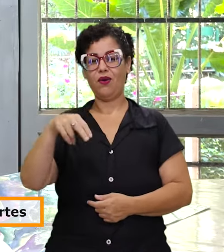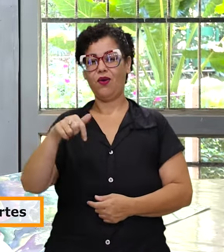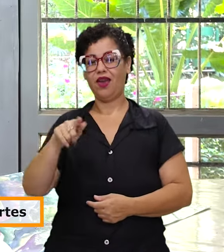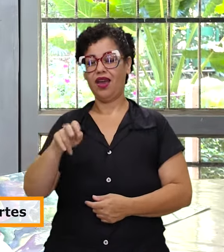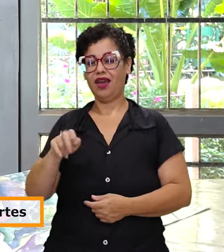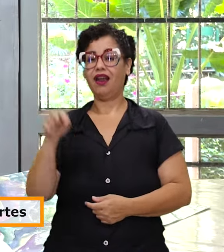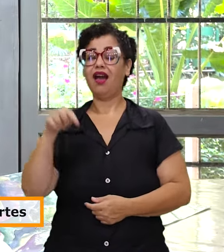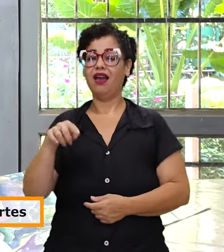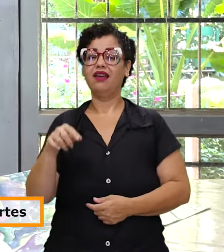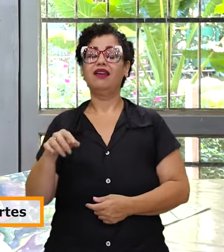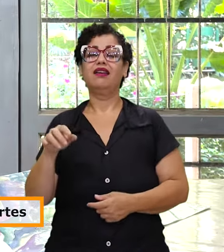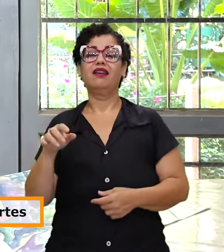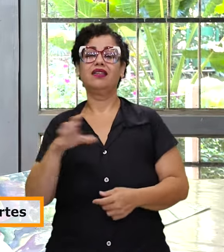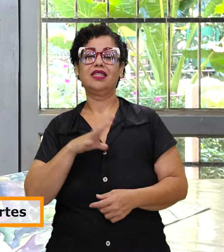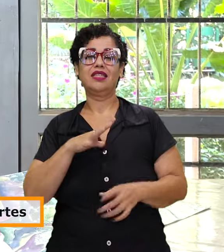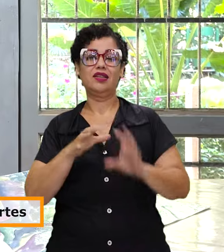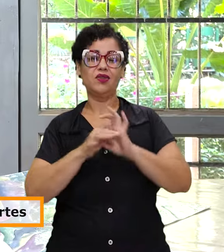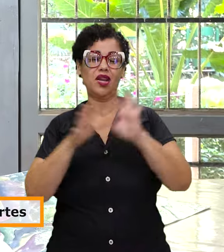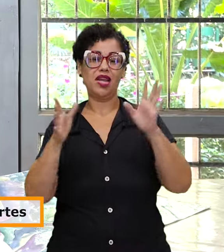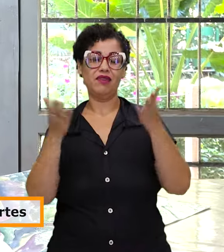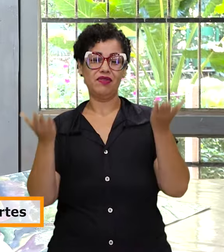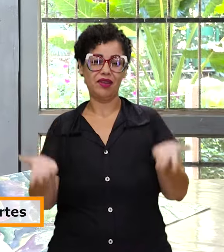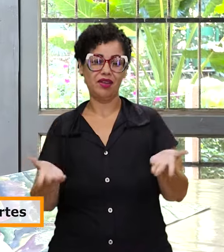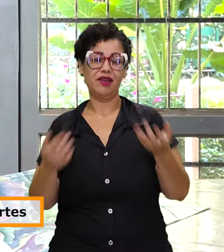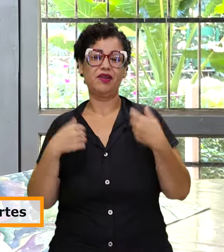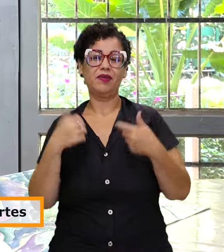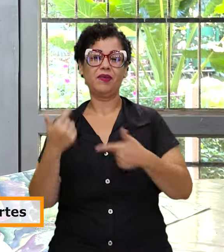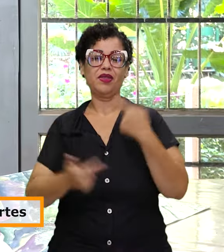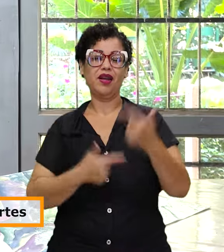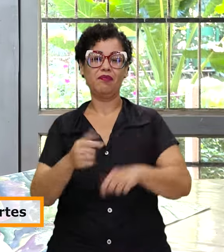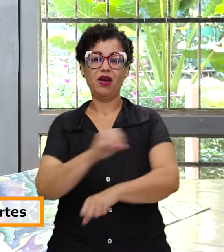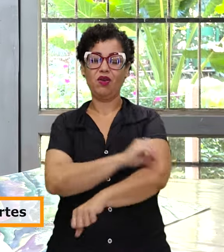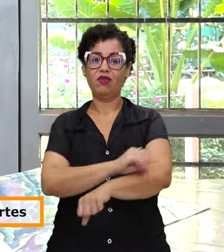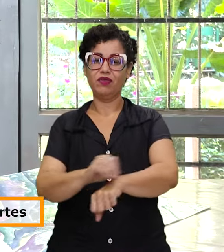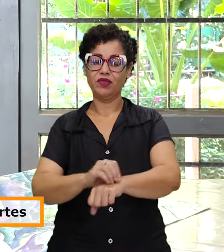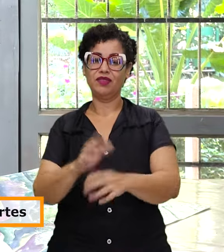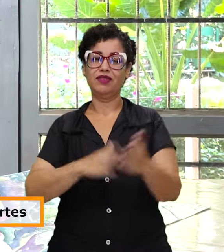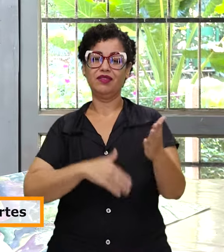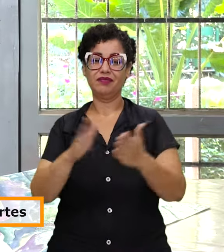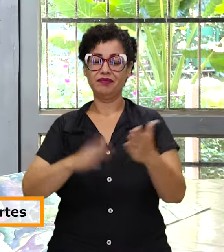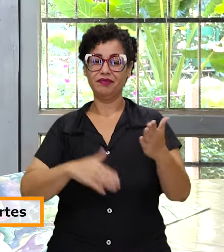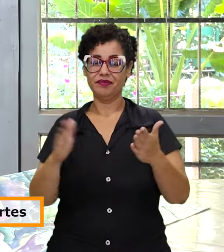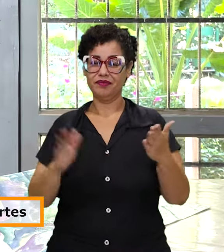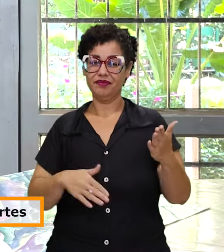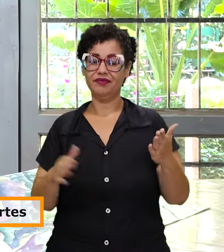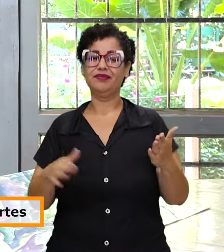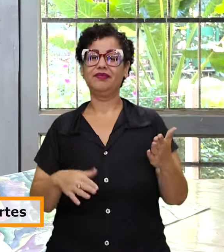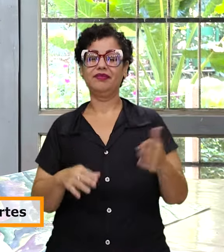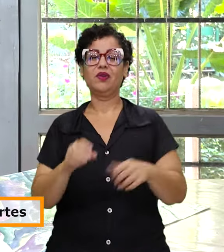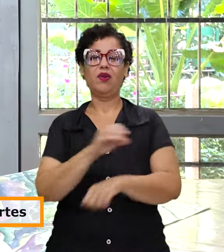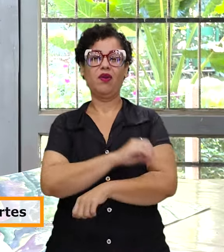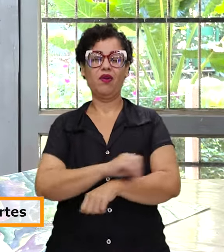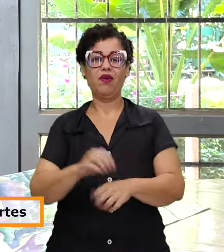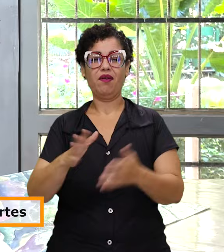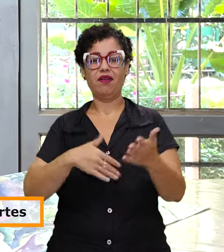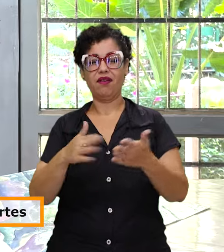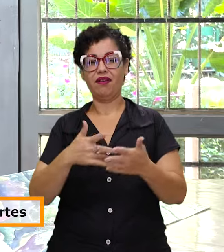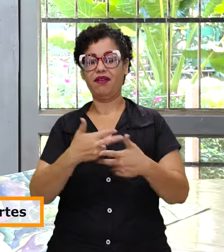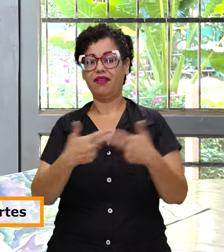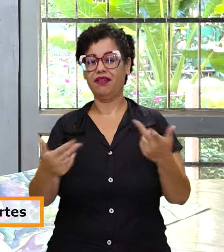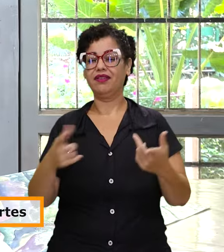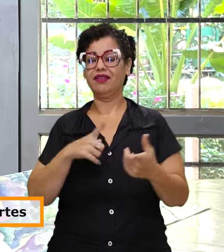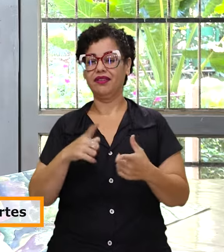Centro Livre, eu estou aqui, eu trabalho com a oficina de aquarela, aquarela e aquarela e